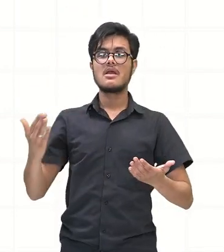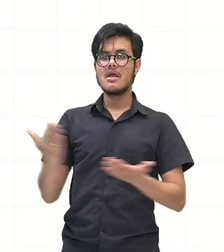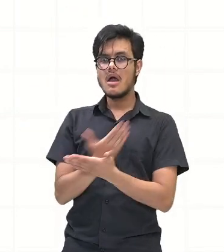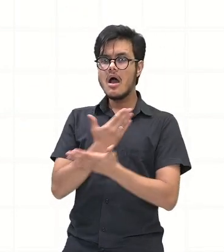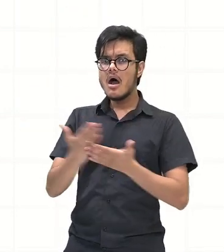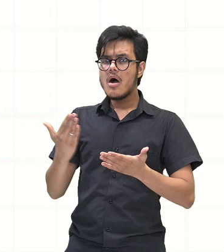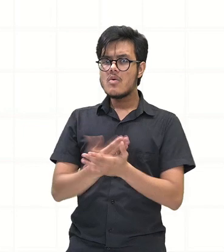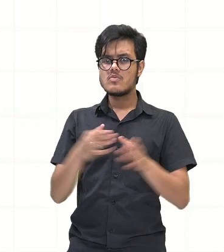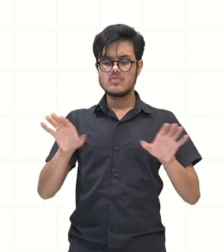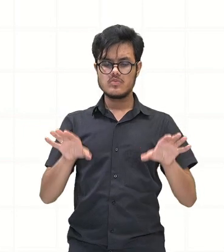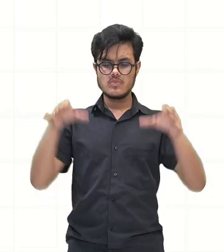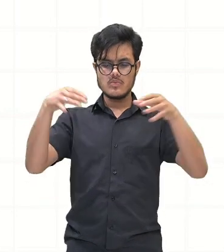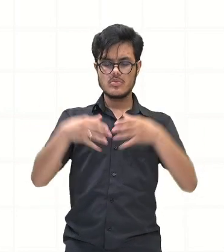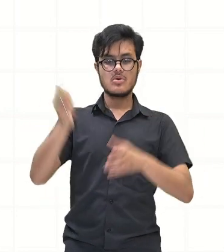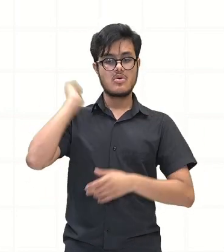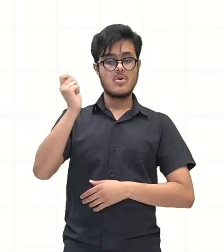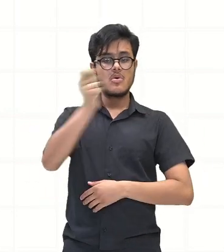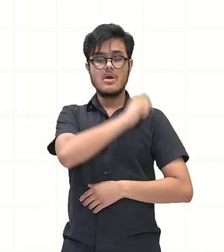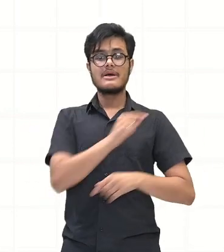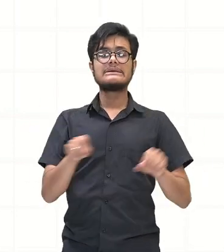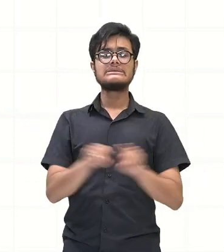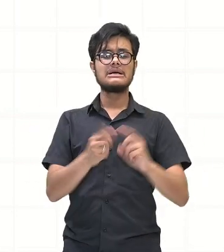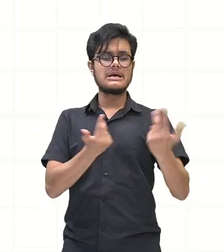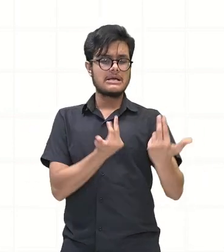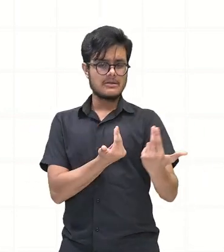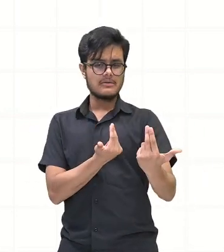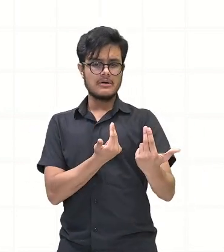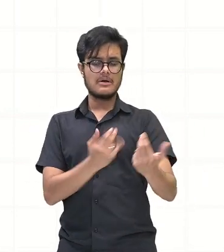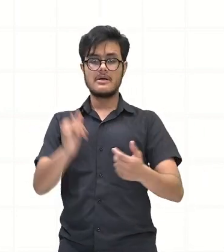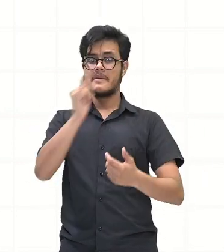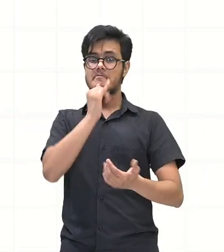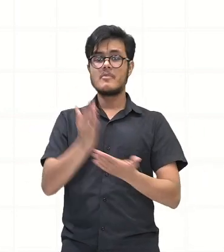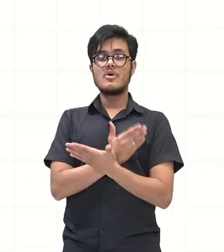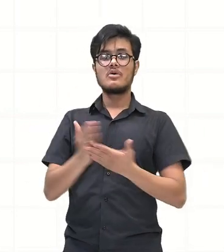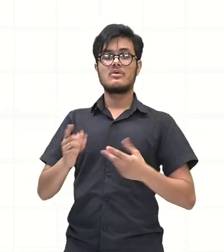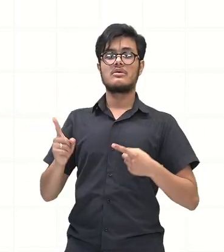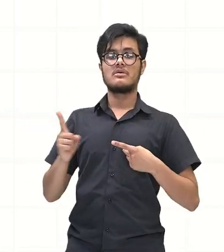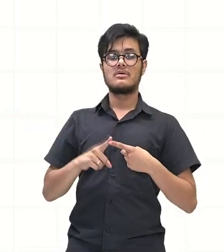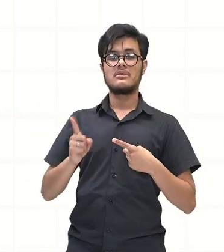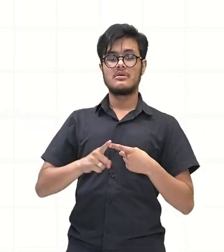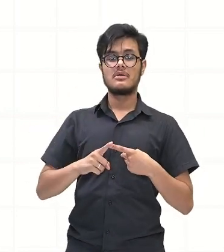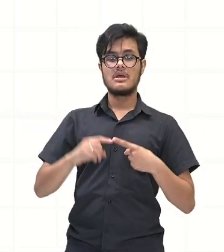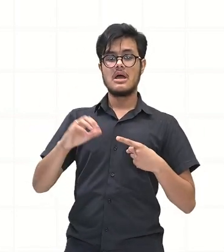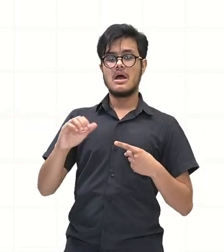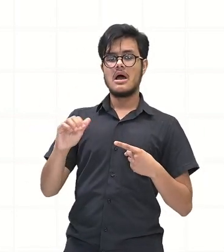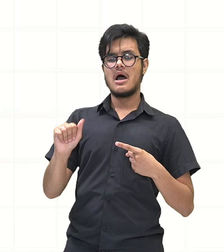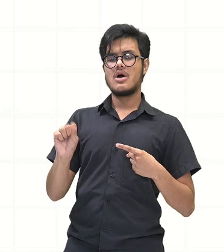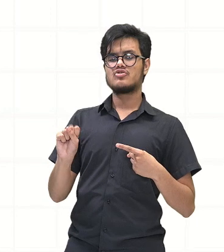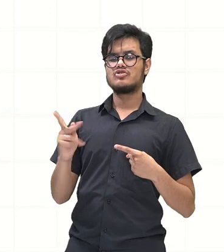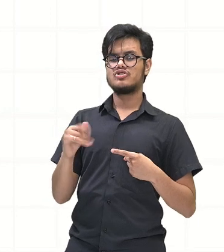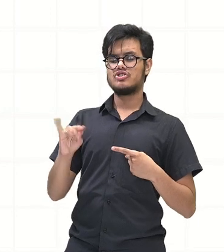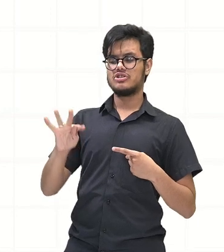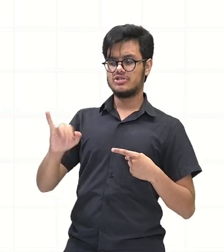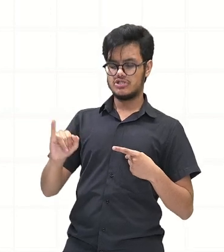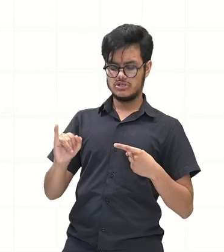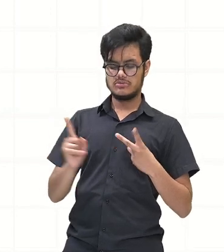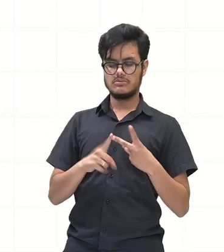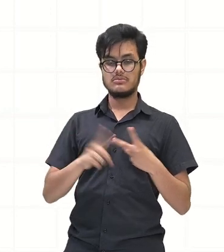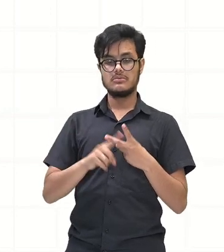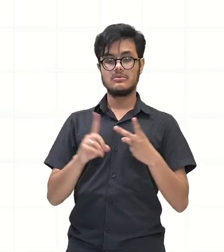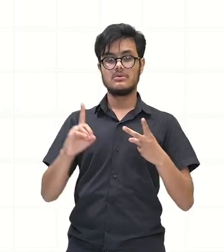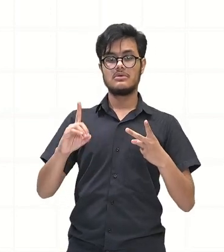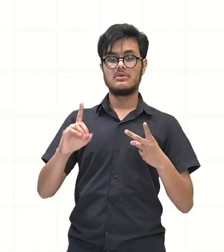africanos adotaram essa prática, como os reinos de Axante e Daomé, que eles começaram ali